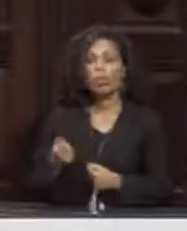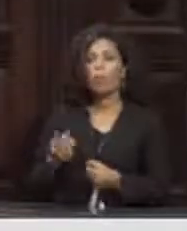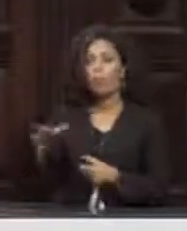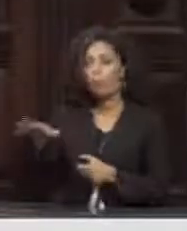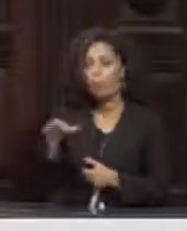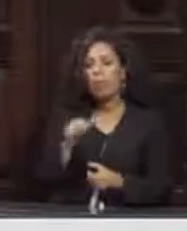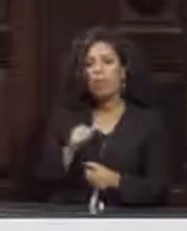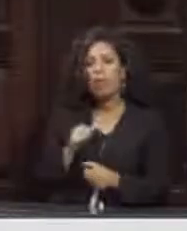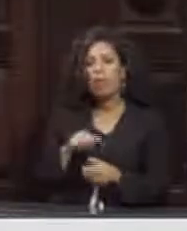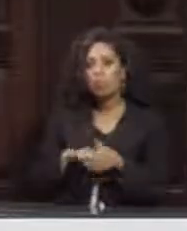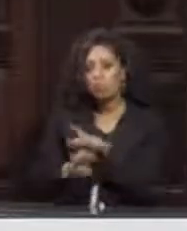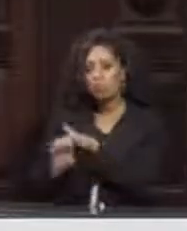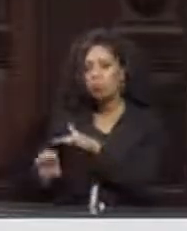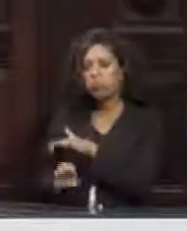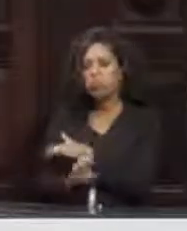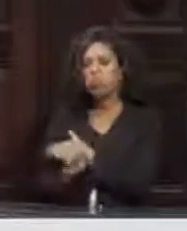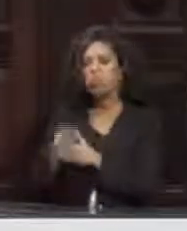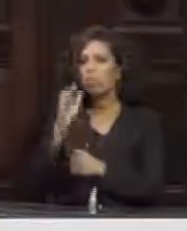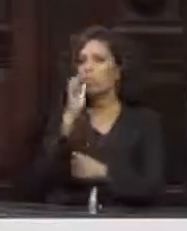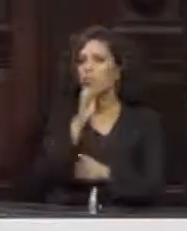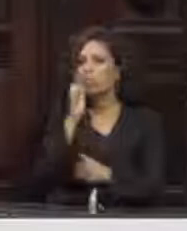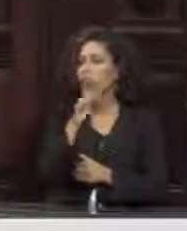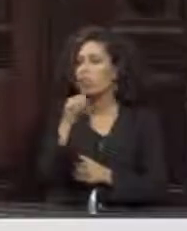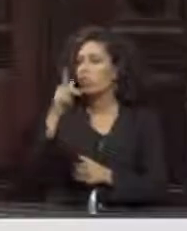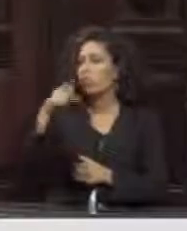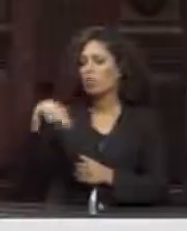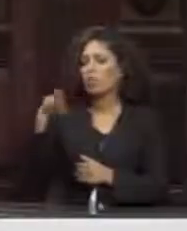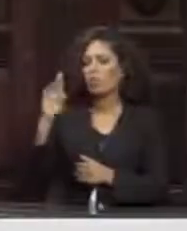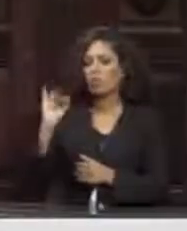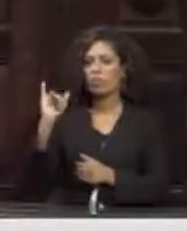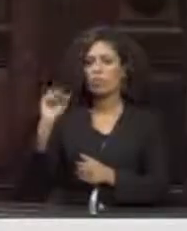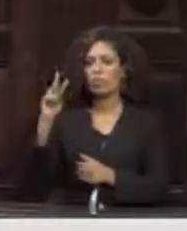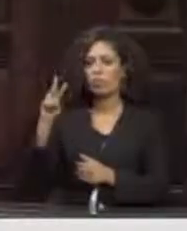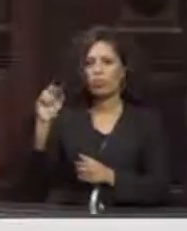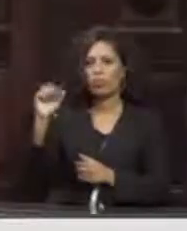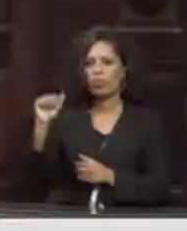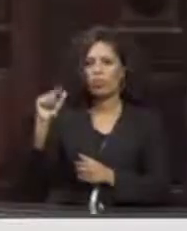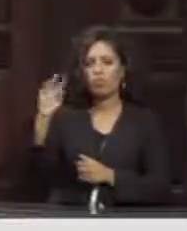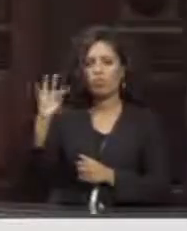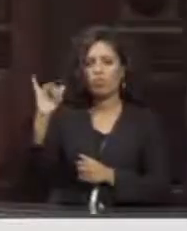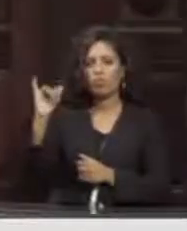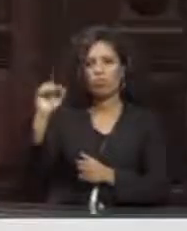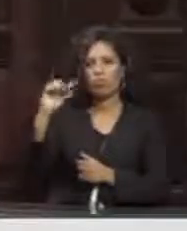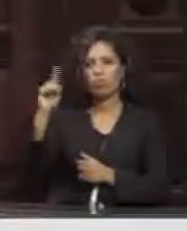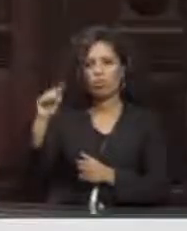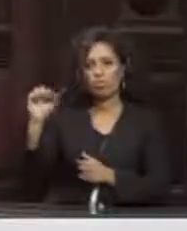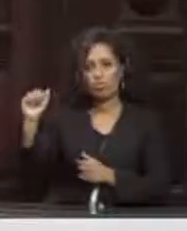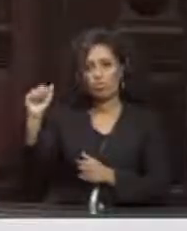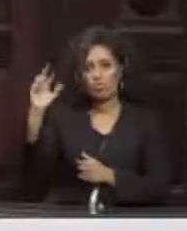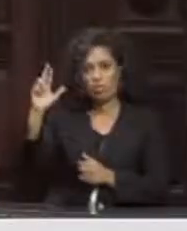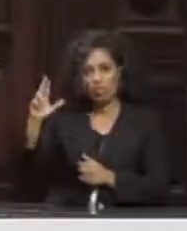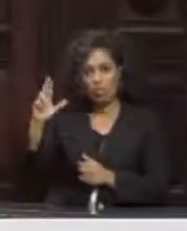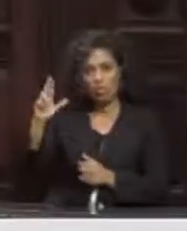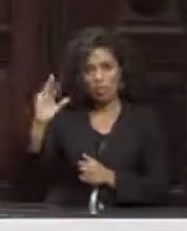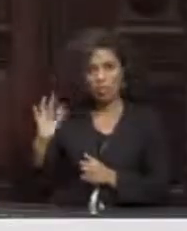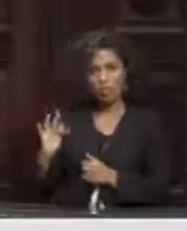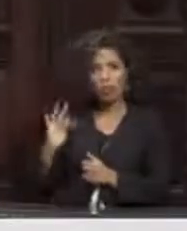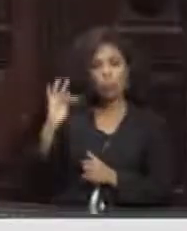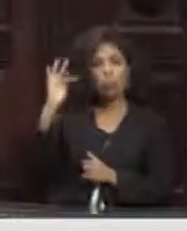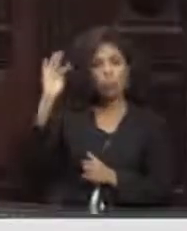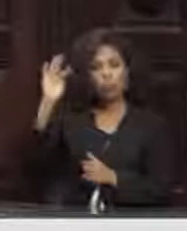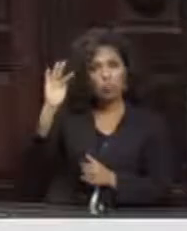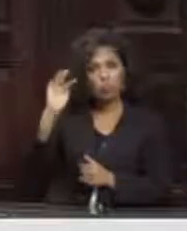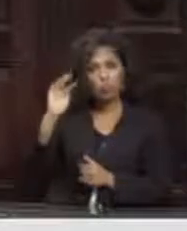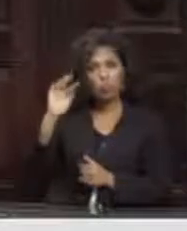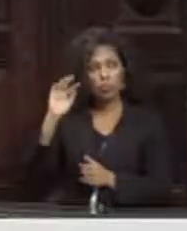conta com muita resistência. E seguramente, eu não tenho dúvida, a SEDAI não